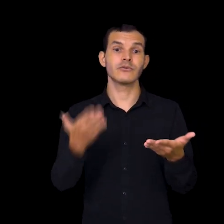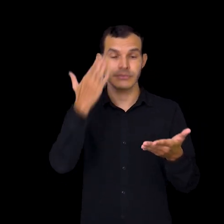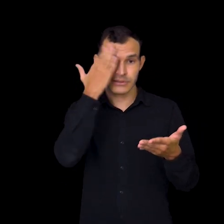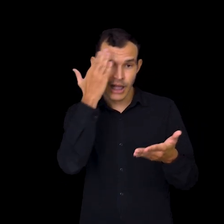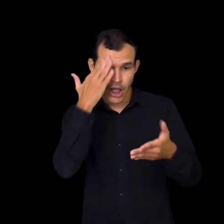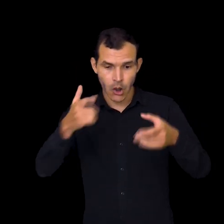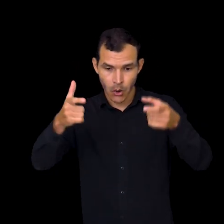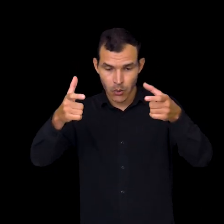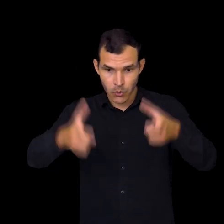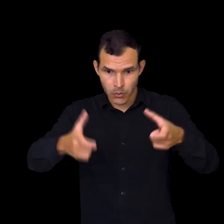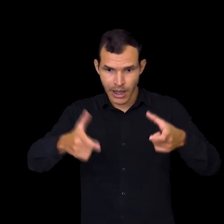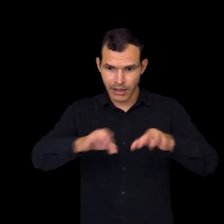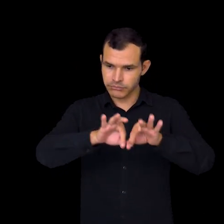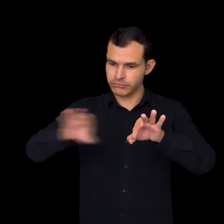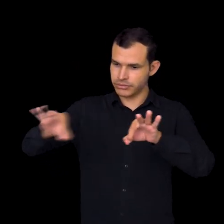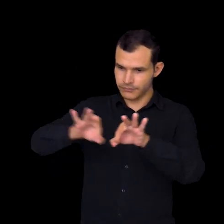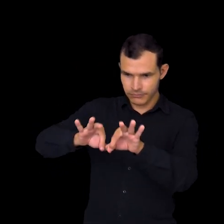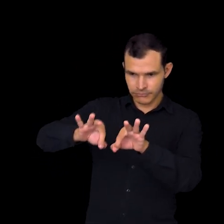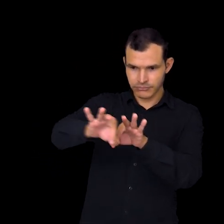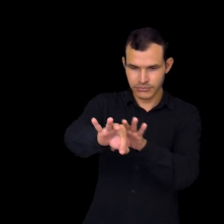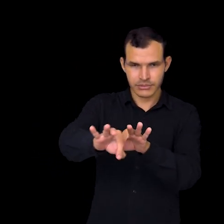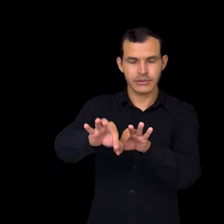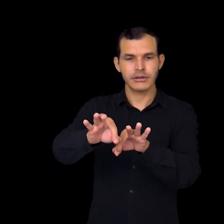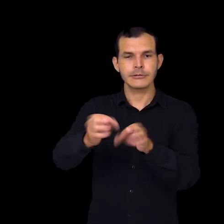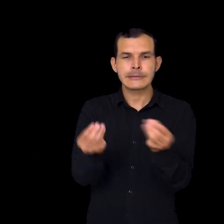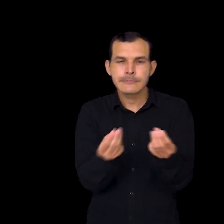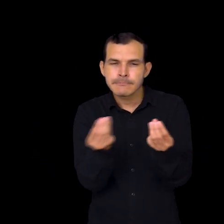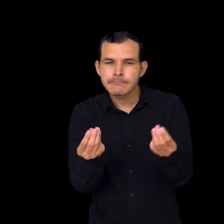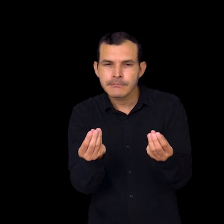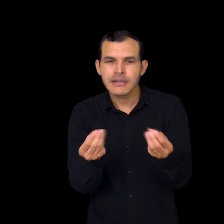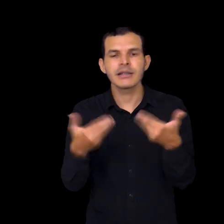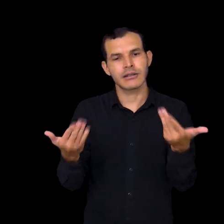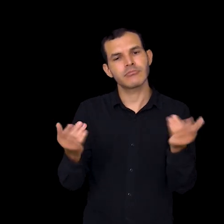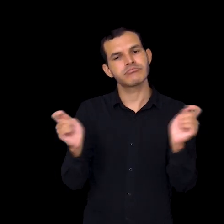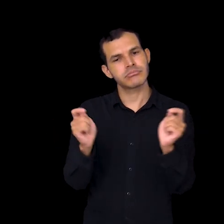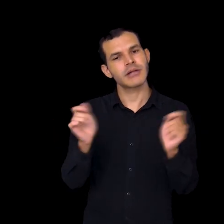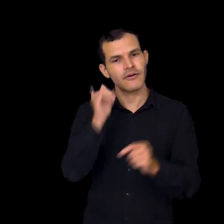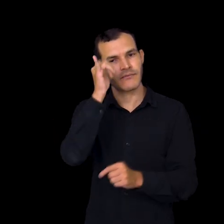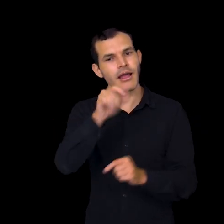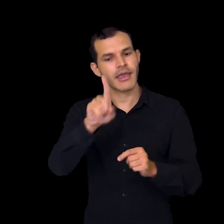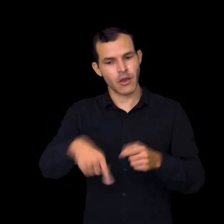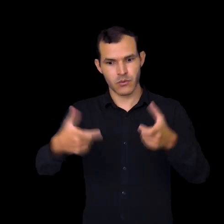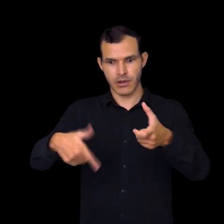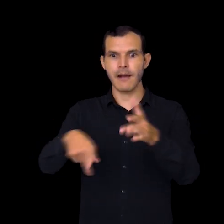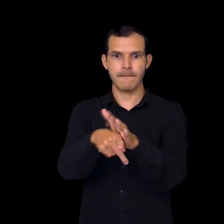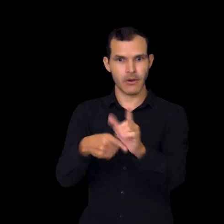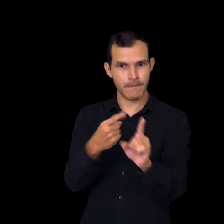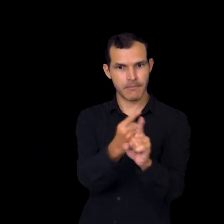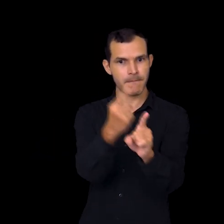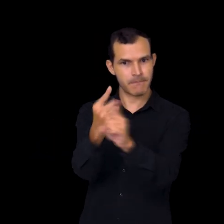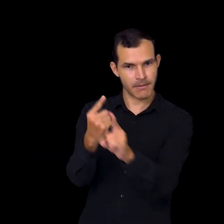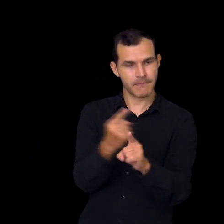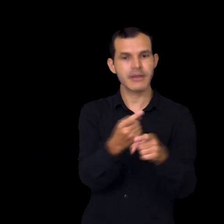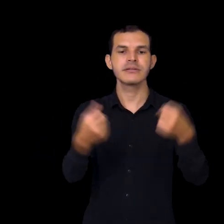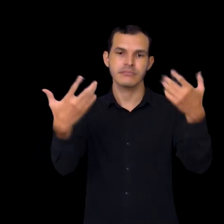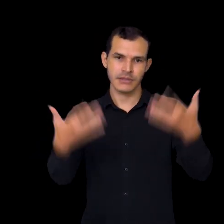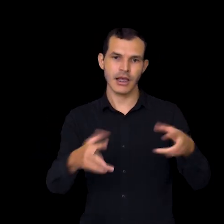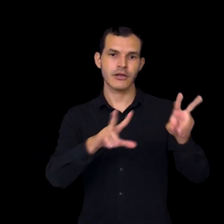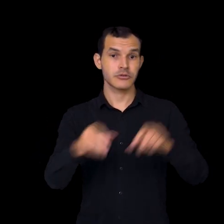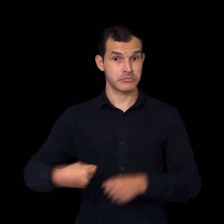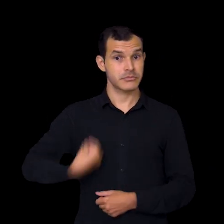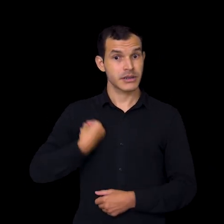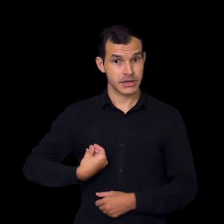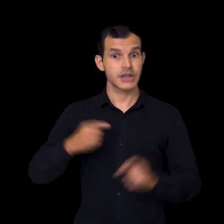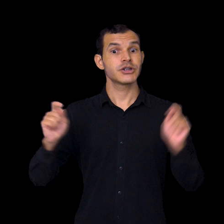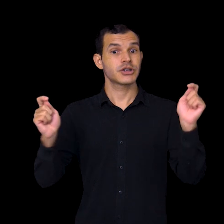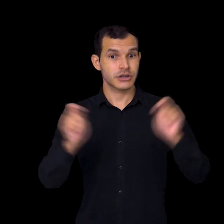de território é uma outra noção, podemos afirmar que esse é um lugar de encontros. E aí a gente está falando, então, de uma presença